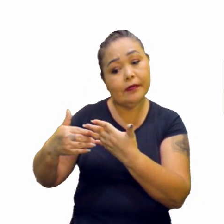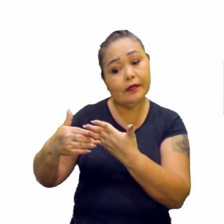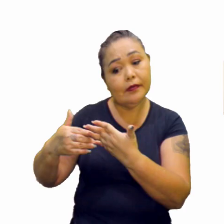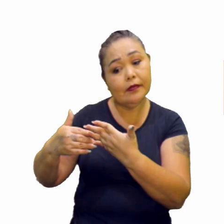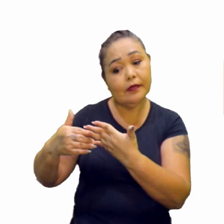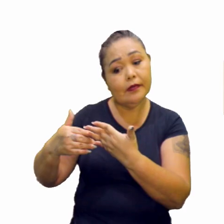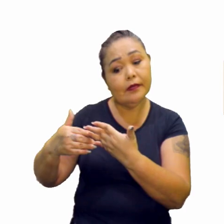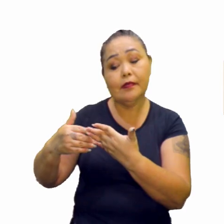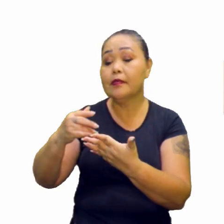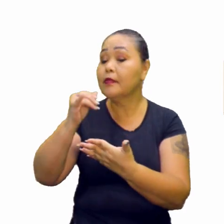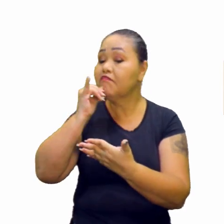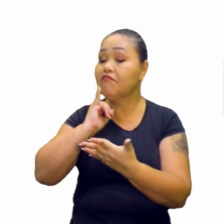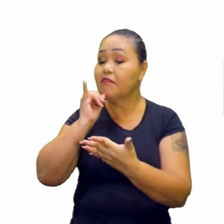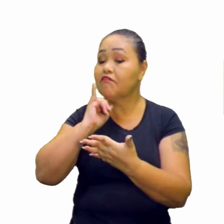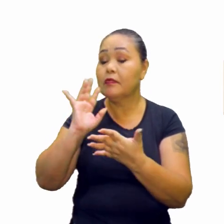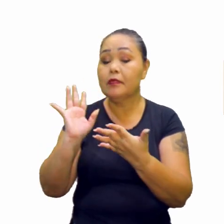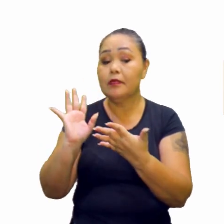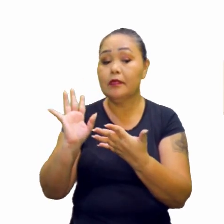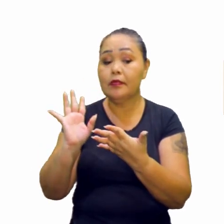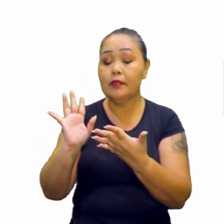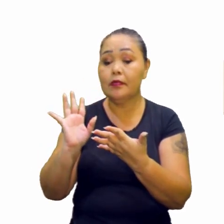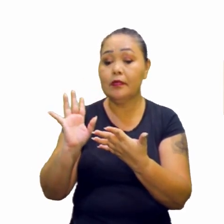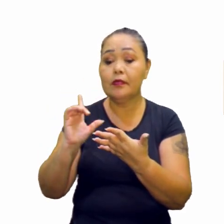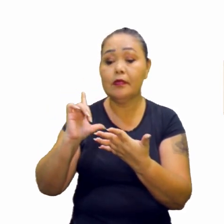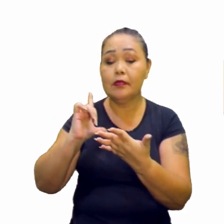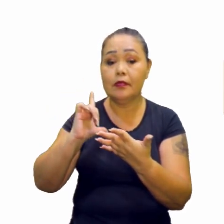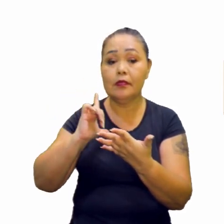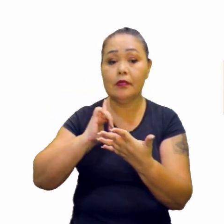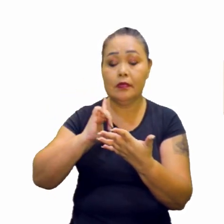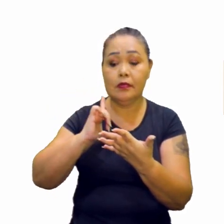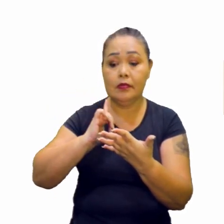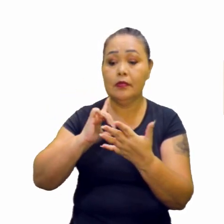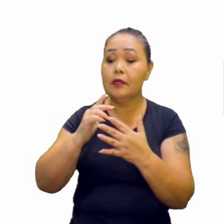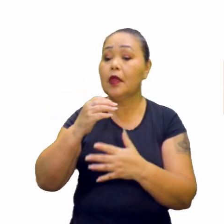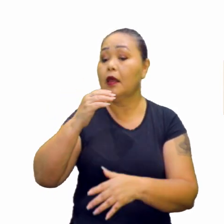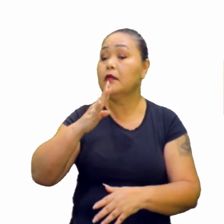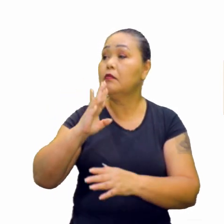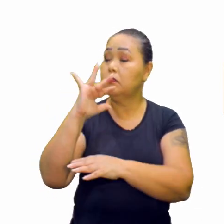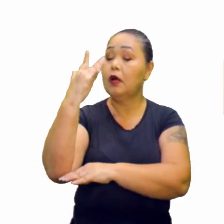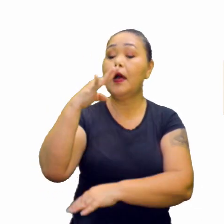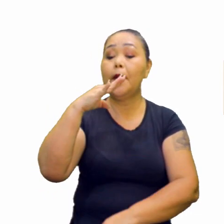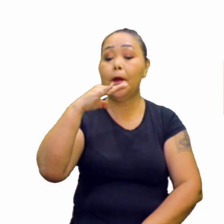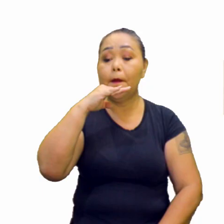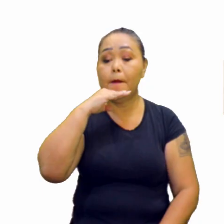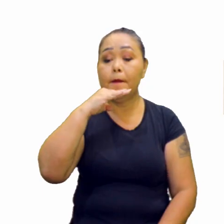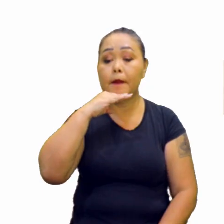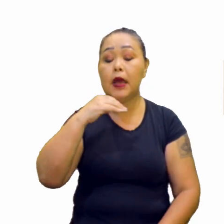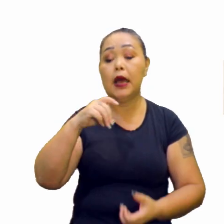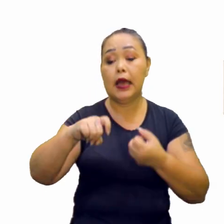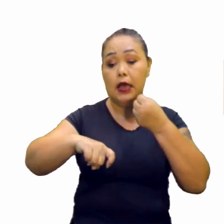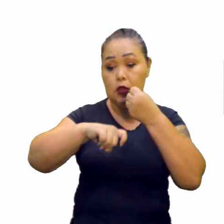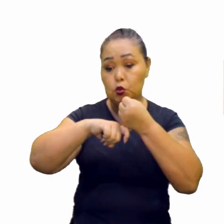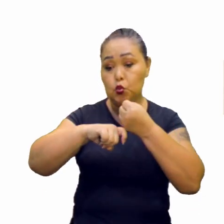Exemplo, não tem a árvore, não tem um pé de manga, de caju novo, como estou